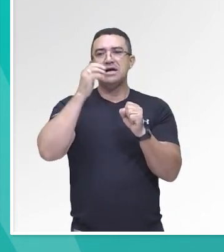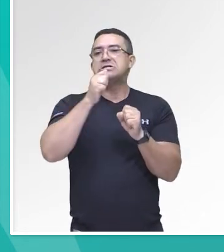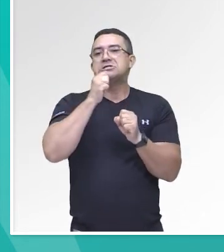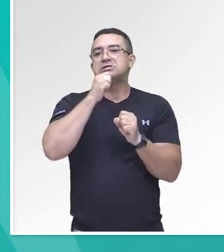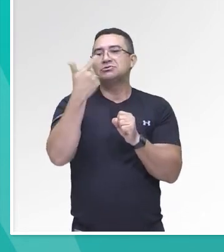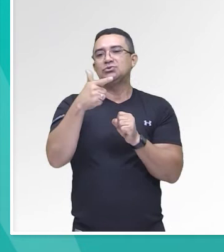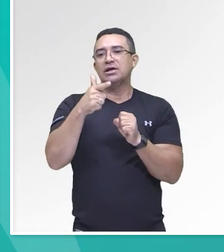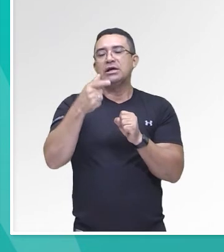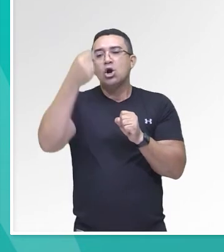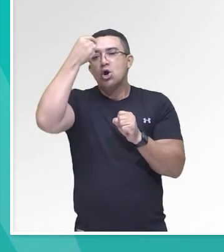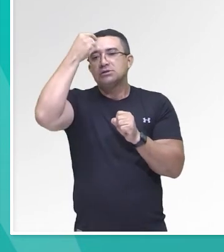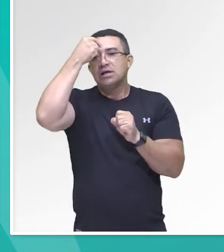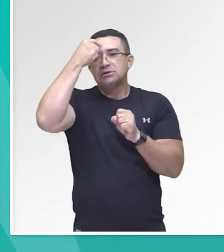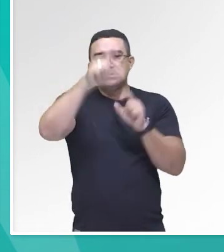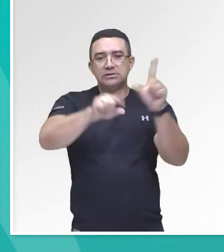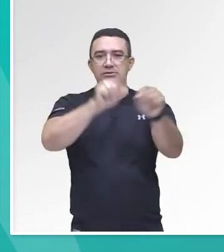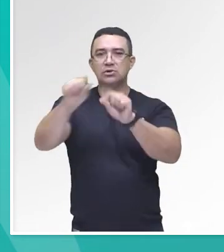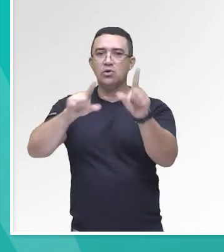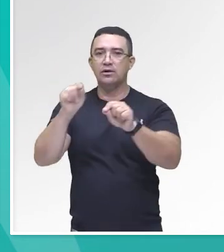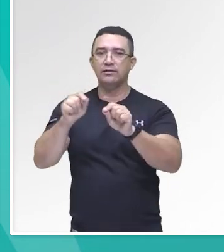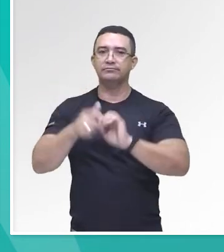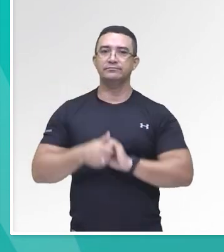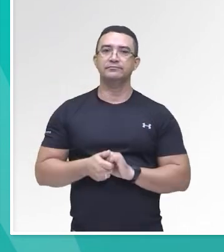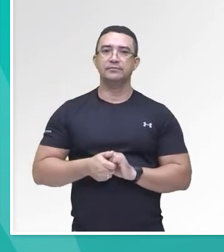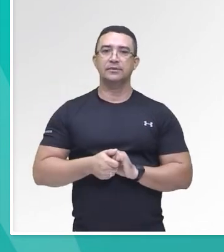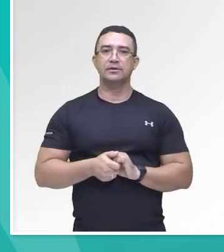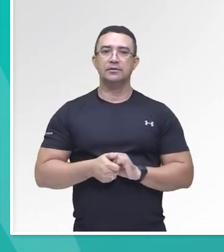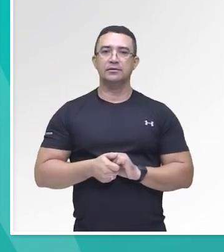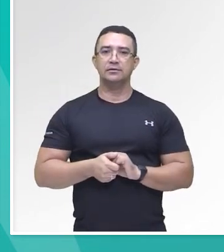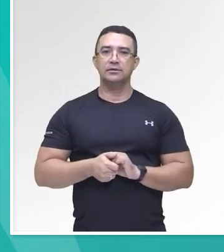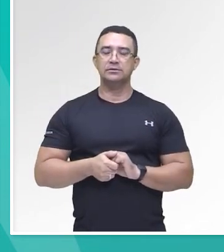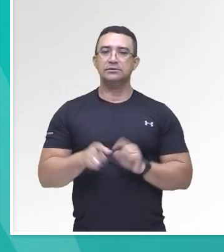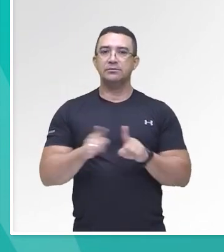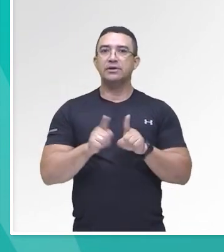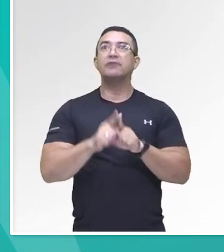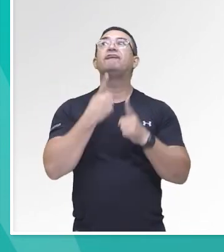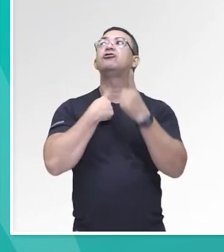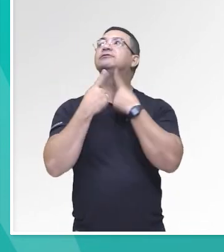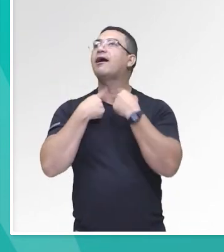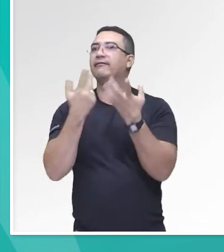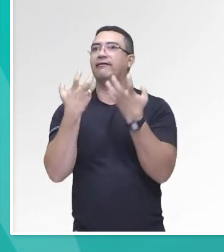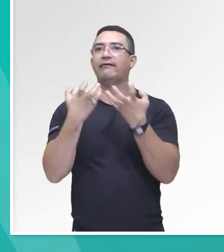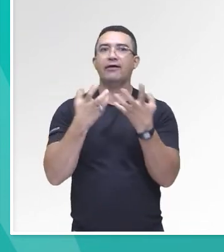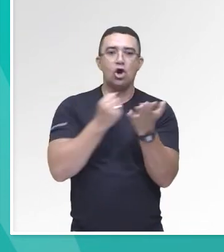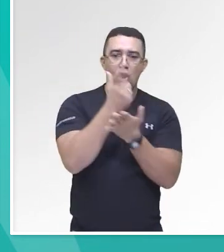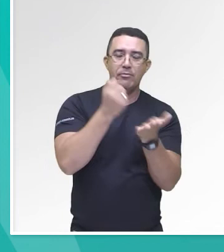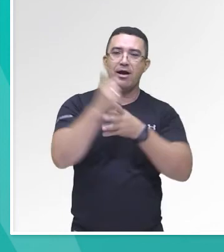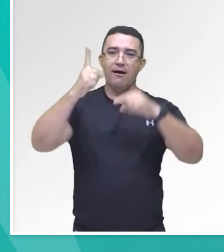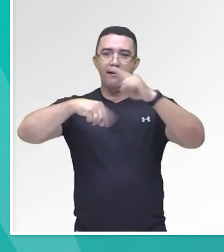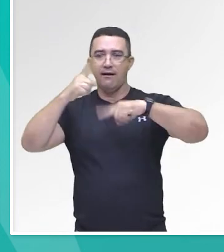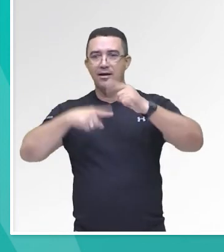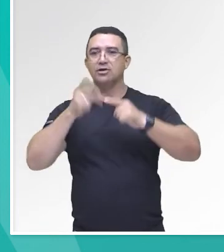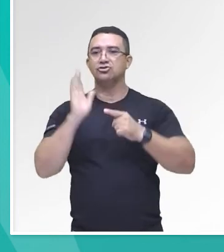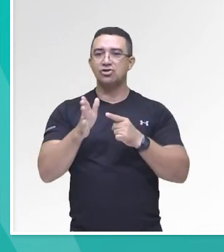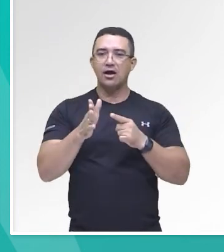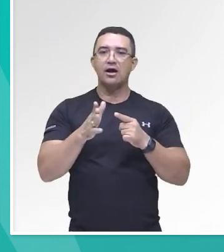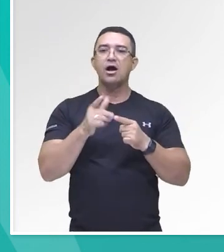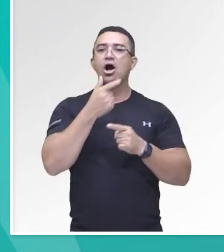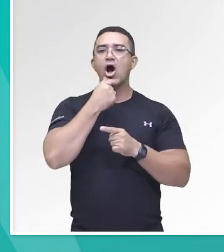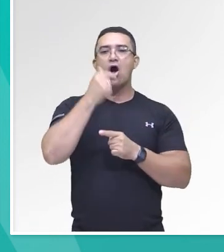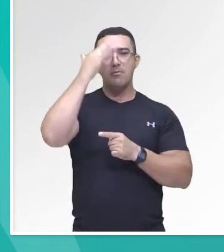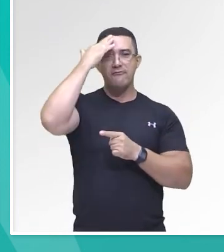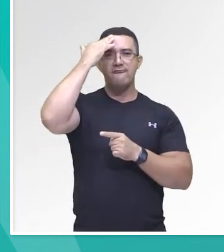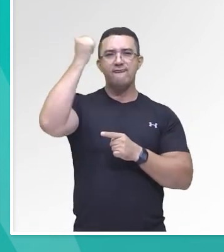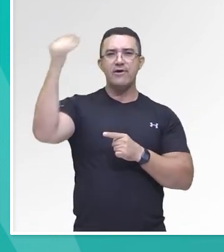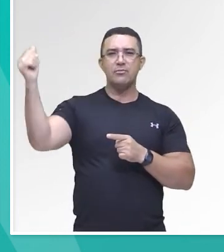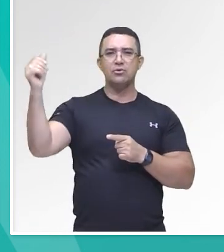consciente e não impulsiva por um produto, como já observou Freud em seus estudos sobre os